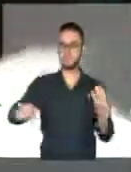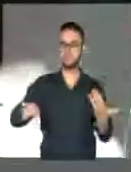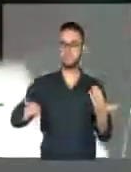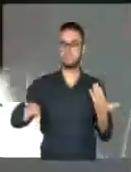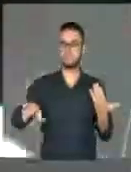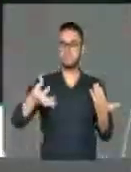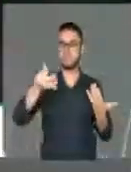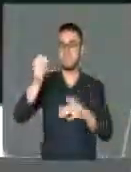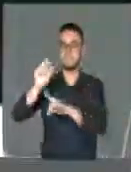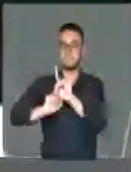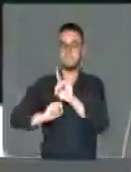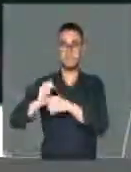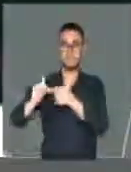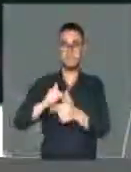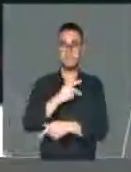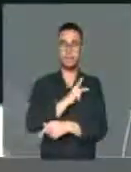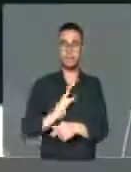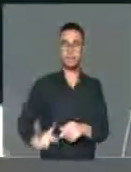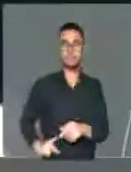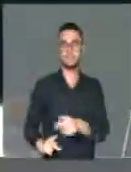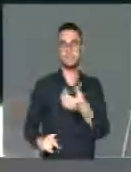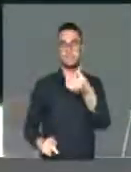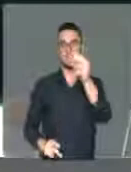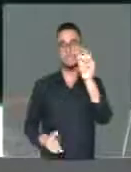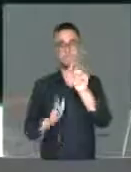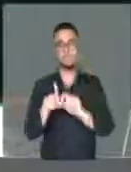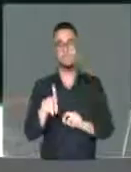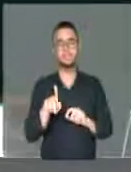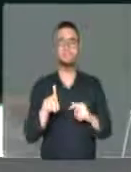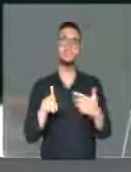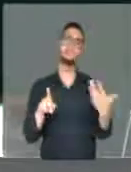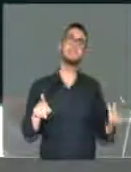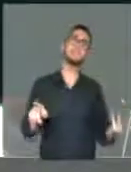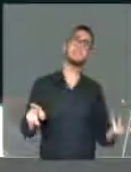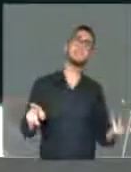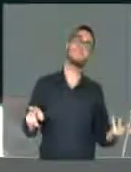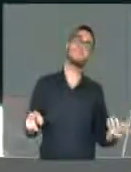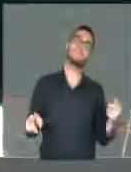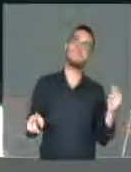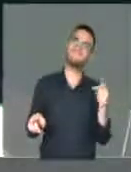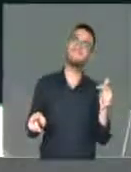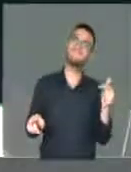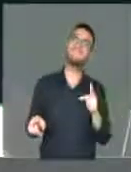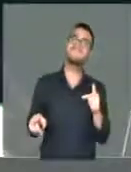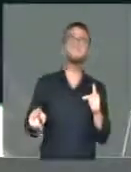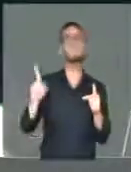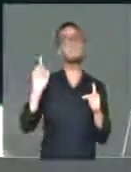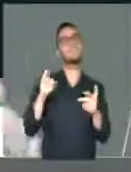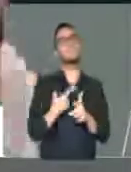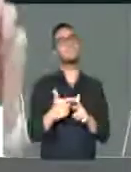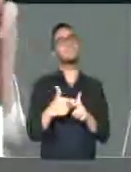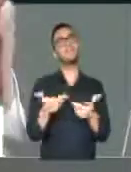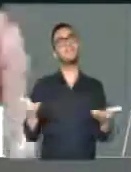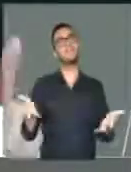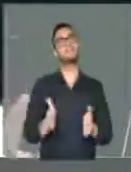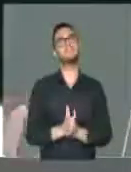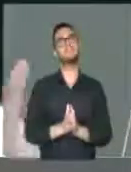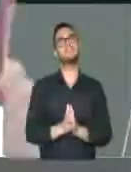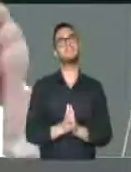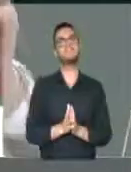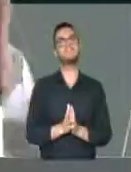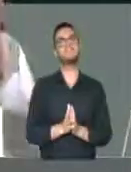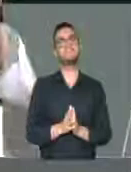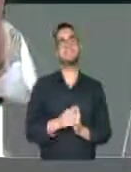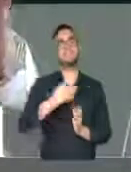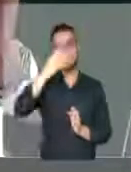cargo. 6 meses do cargo. É aí que está o nó da questão. O presidente